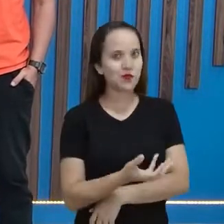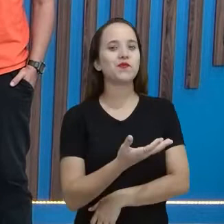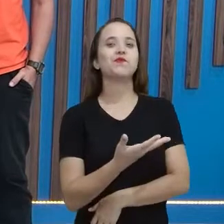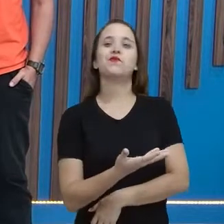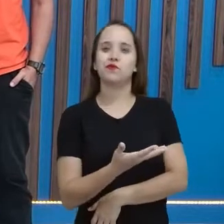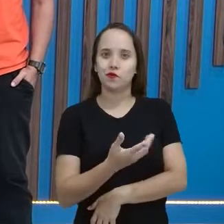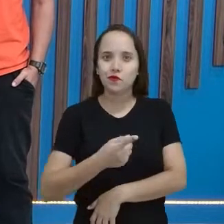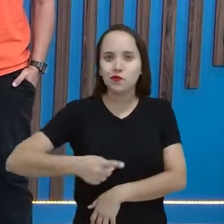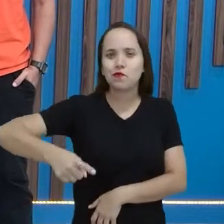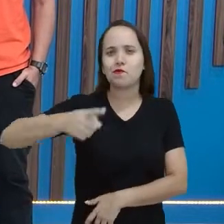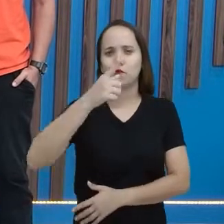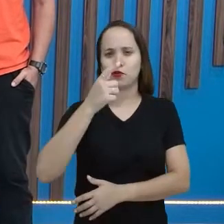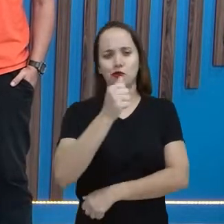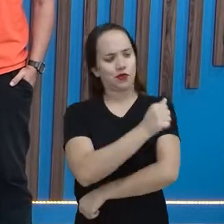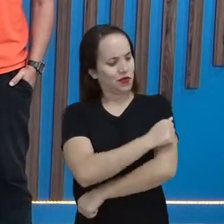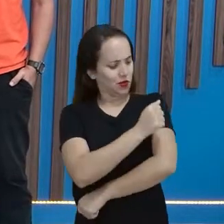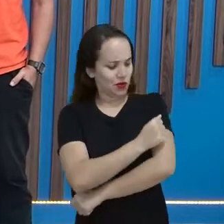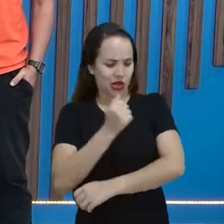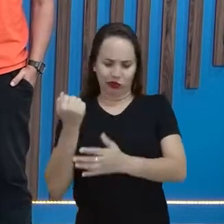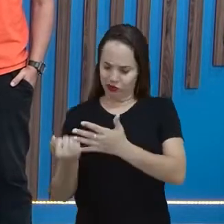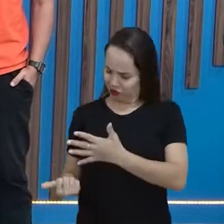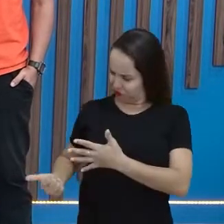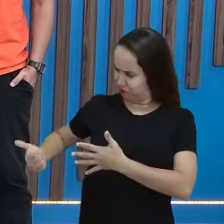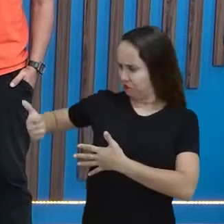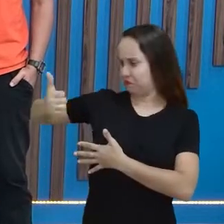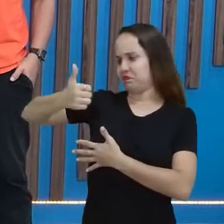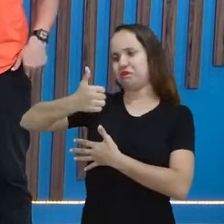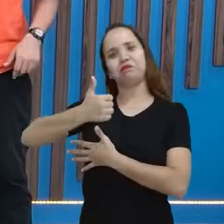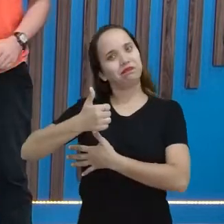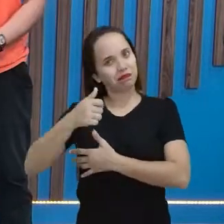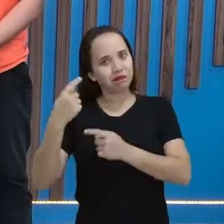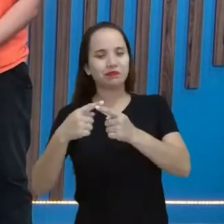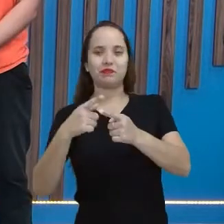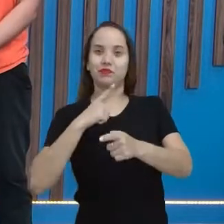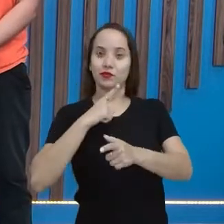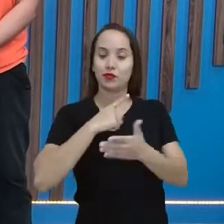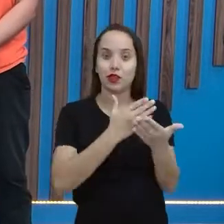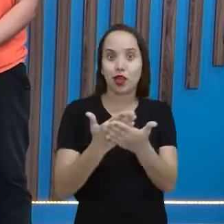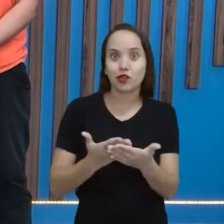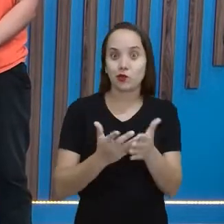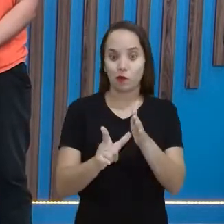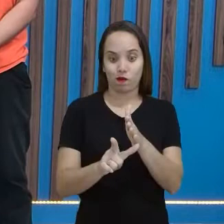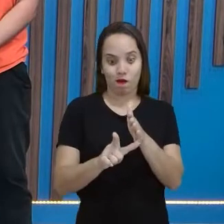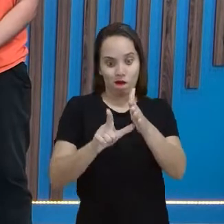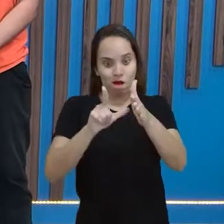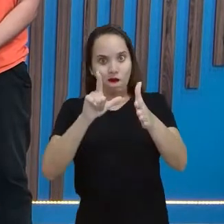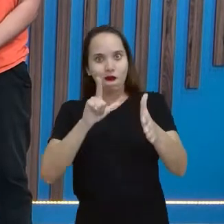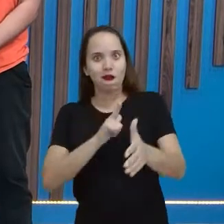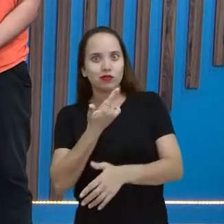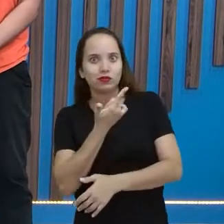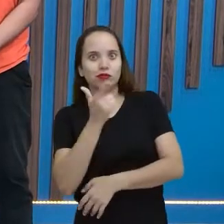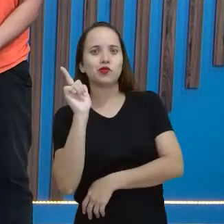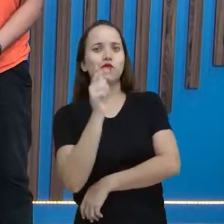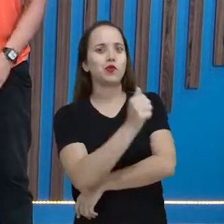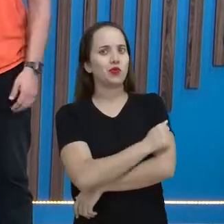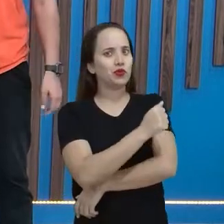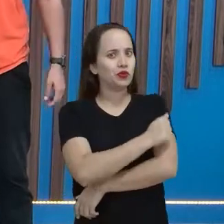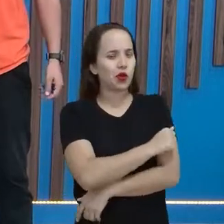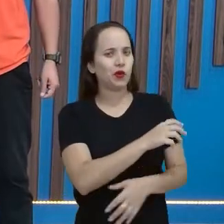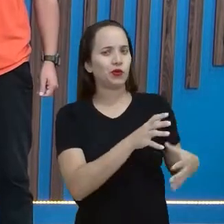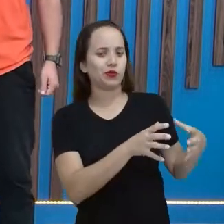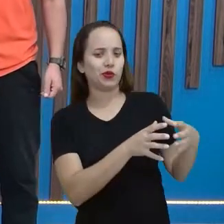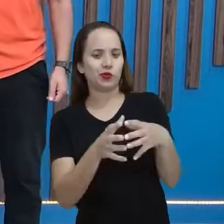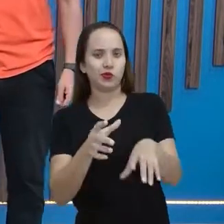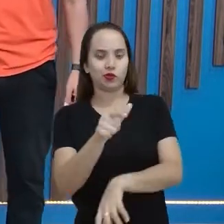alunos privilegiados que estão tendo essas aulas antes dos outros estudantes do sétimo ano